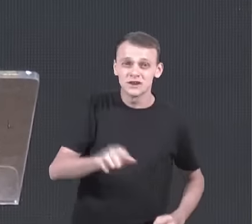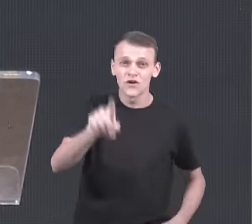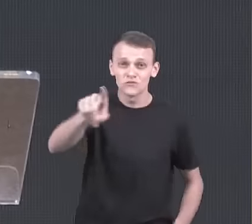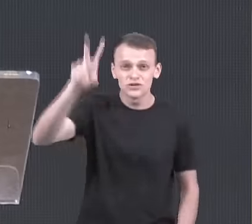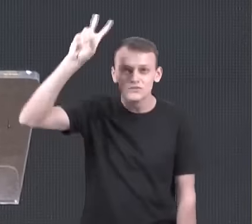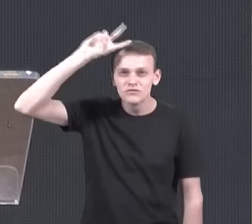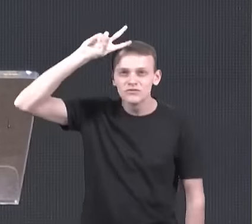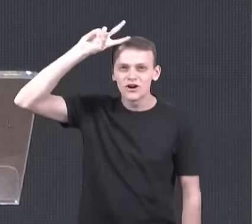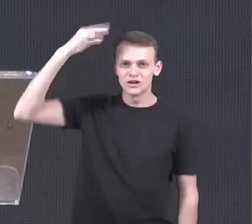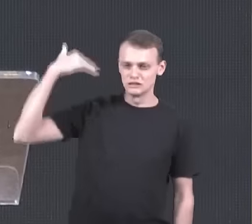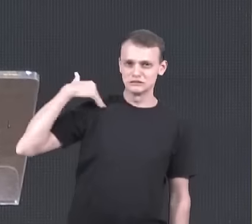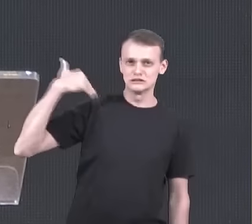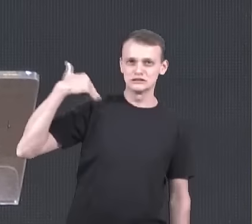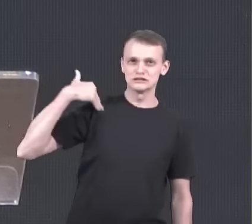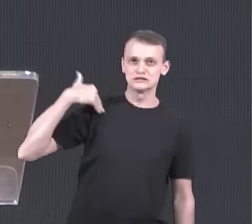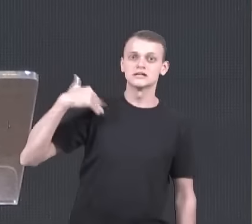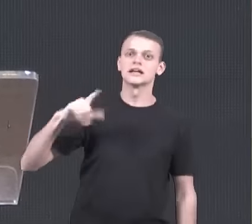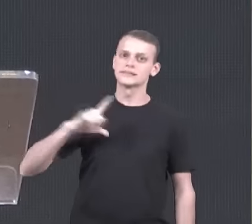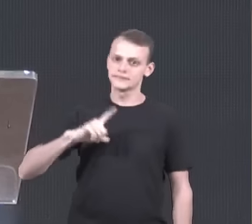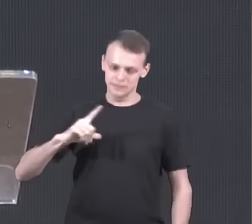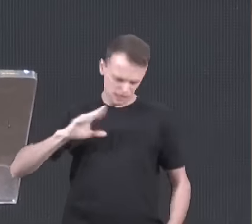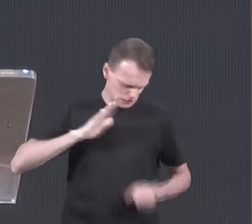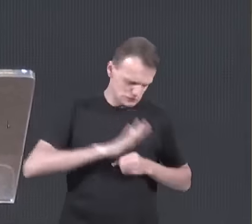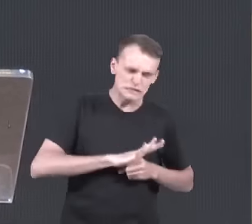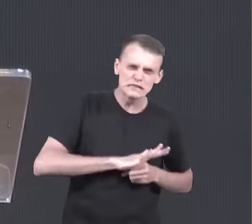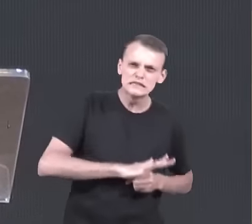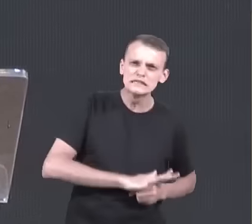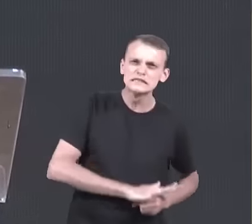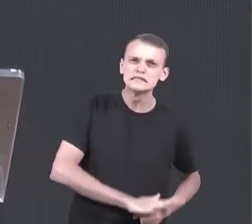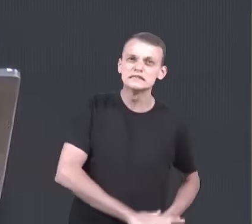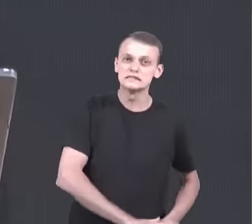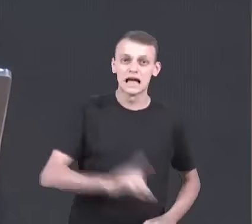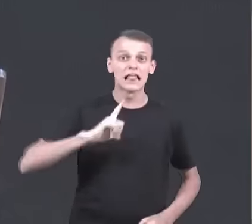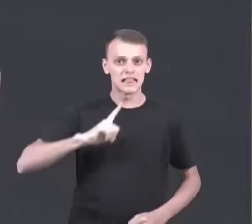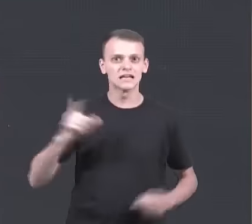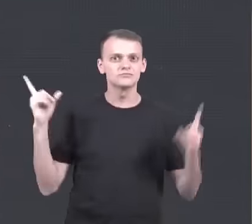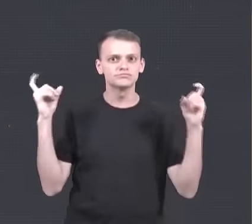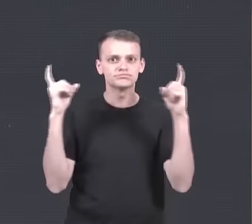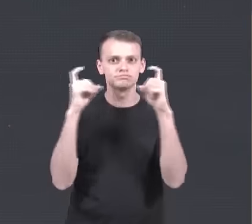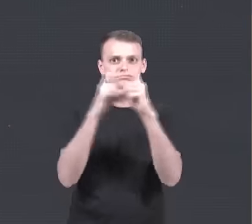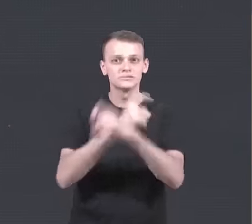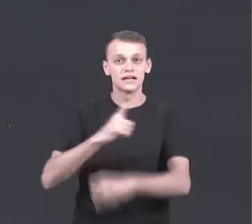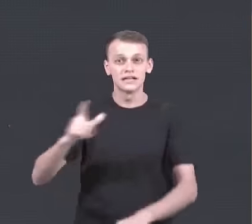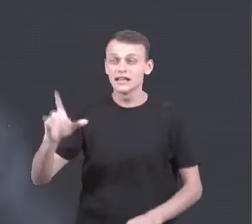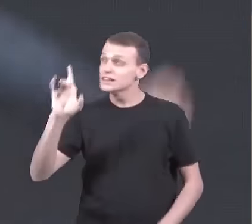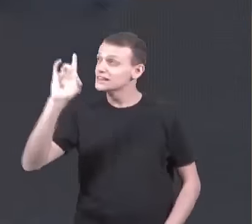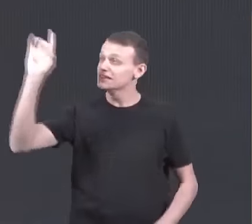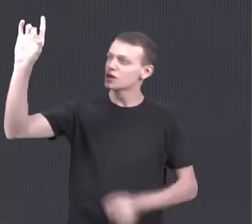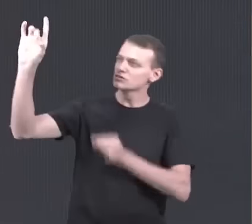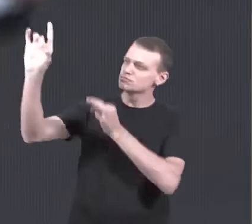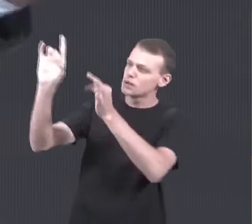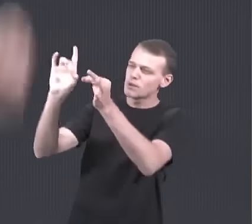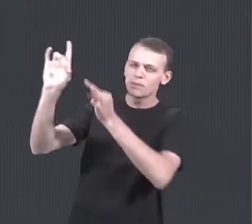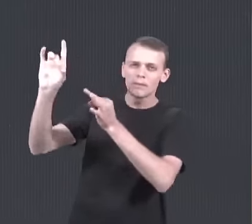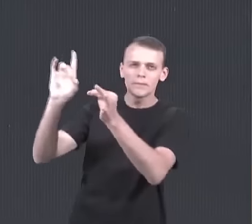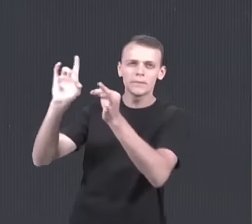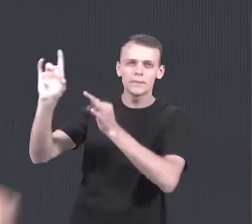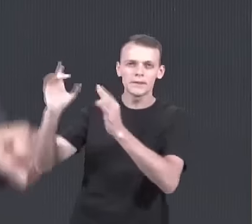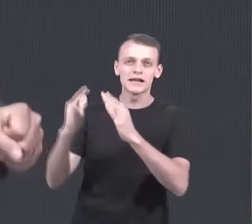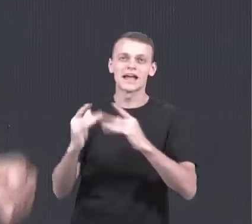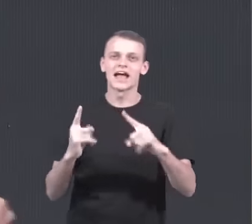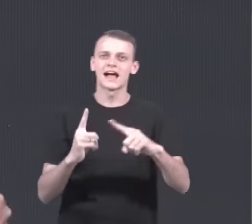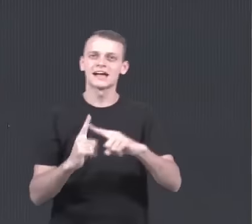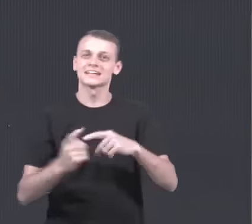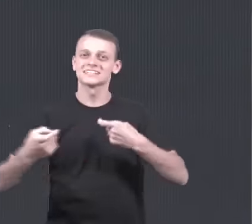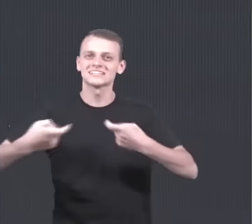chamado, mais colisão. Deus está preparando você para algo maior. Deus está treinando a sua igreja na